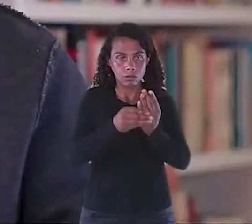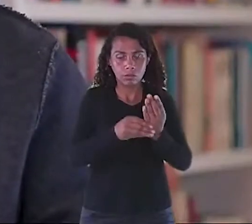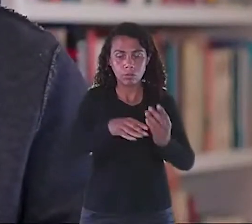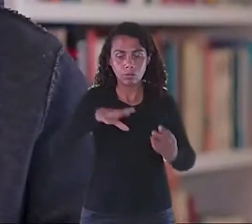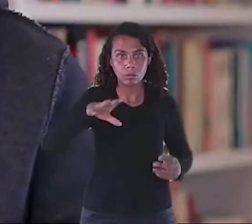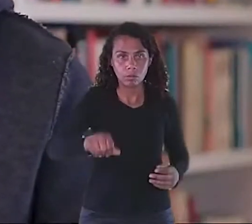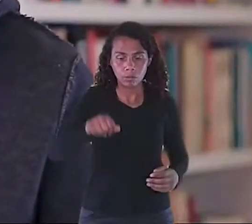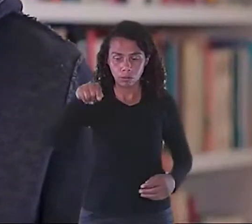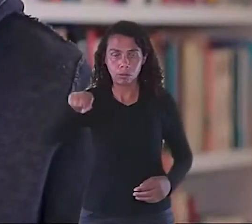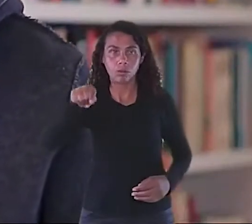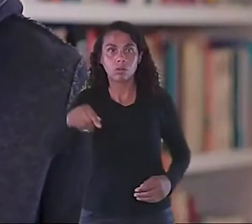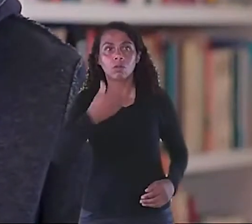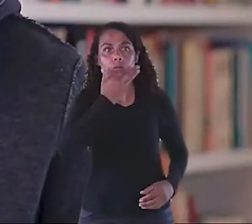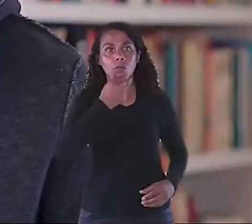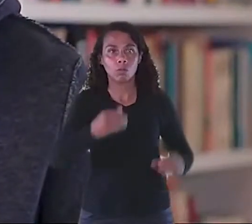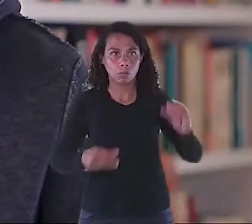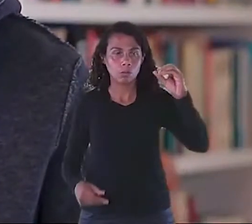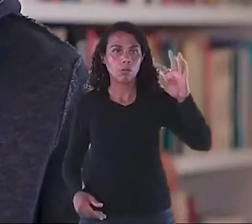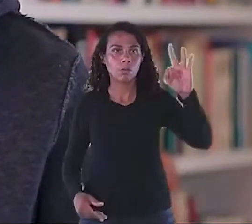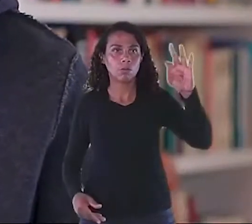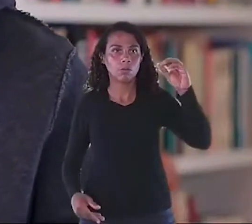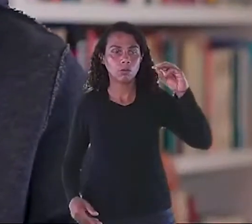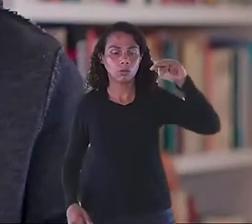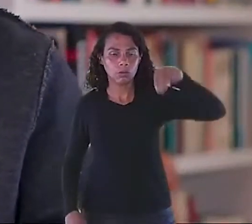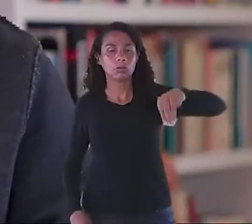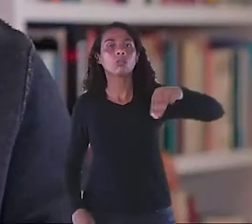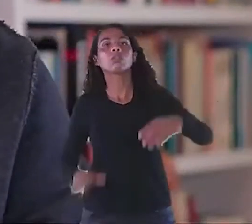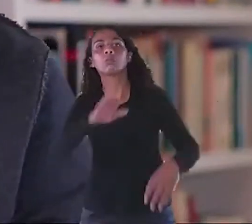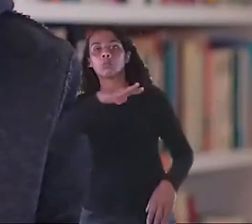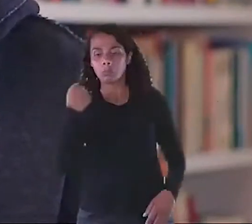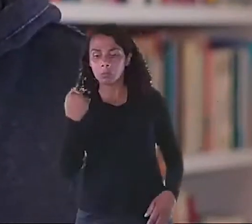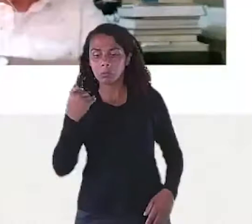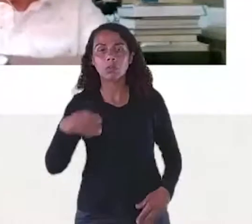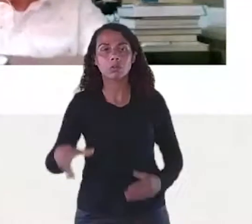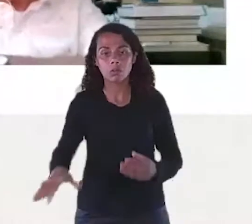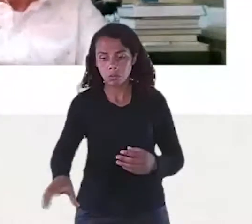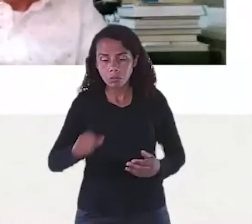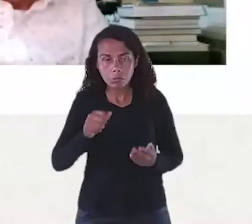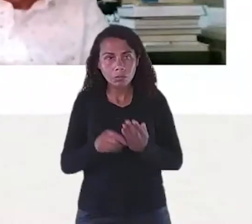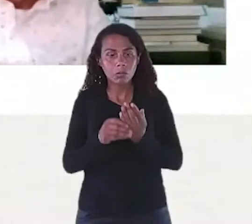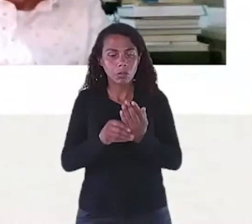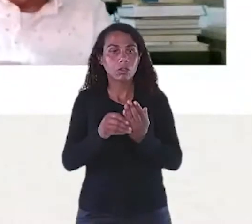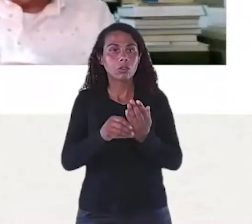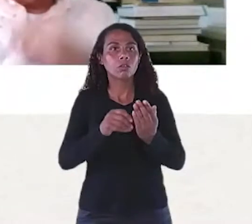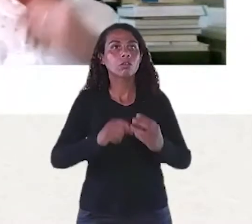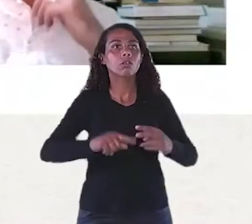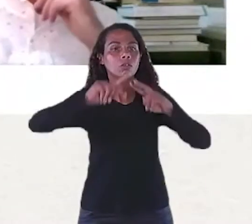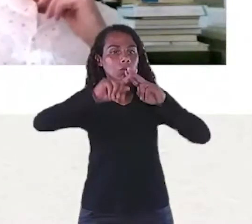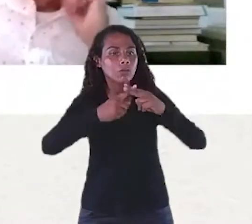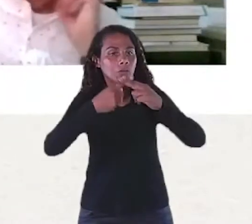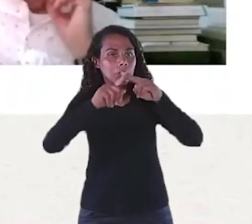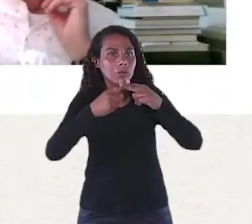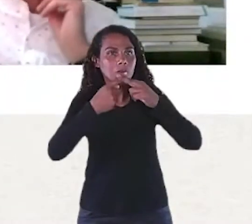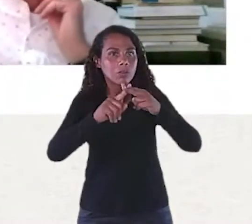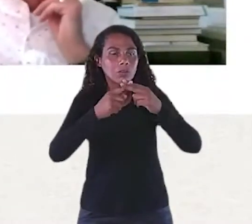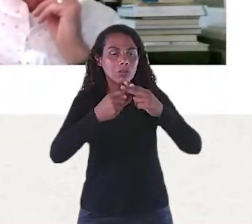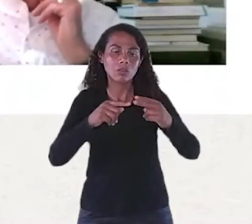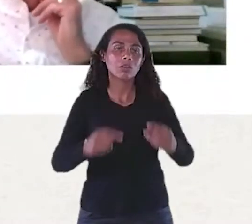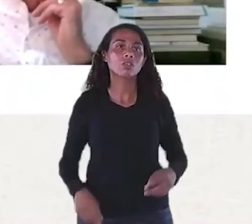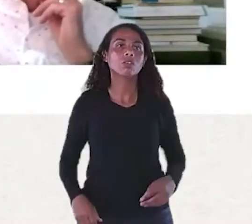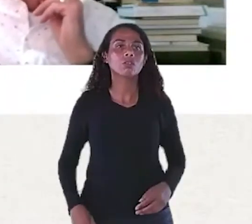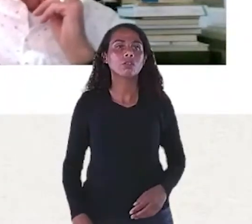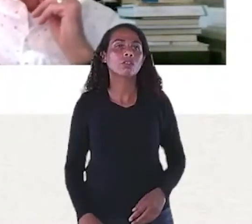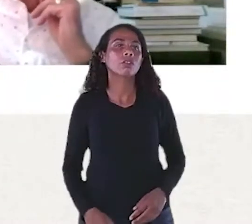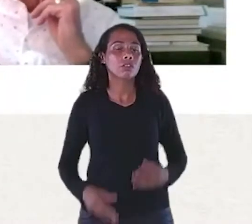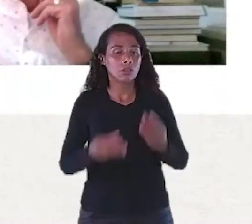Notável é artista plástica também. Você viu as pinturas que ela põe no Pois é. Maravilhoso. Mas o Otto, assim,